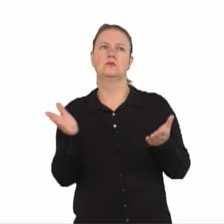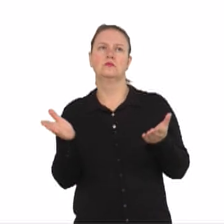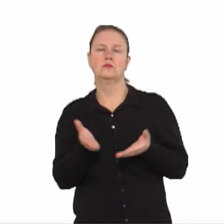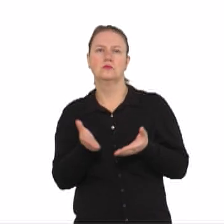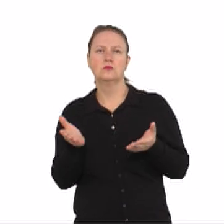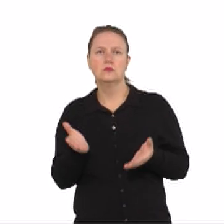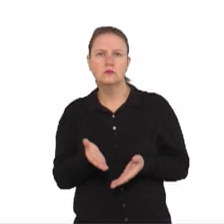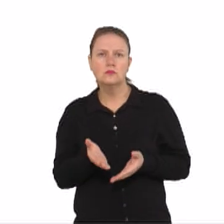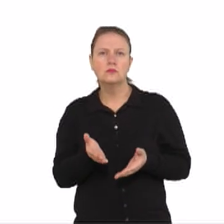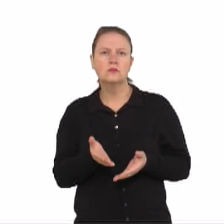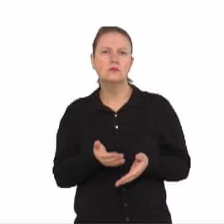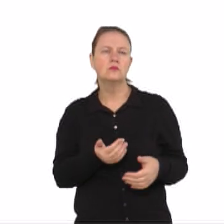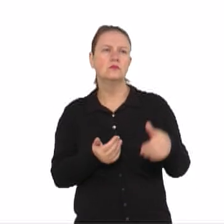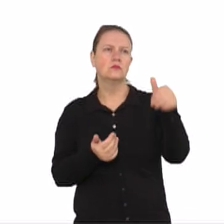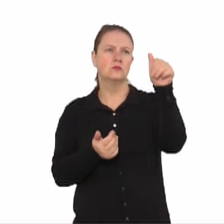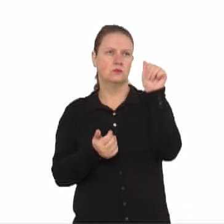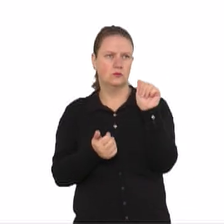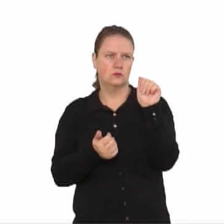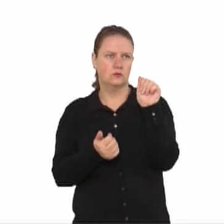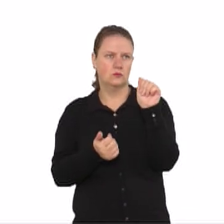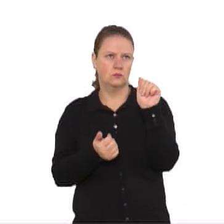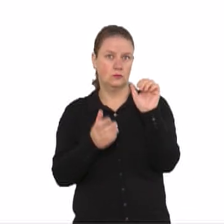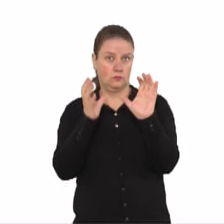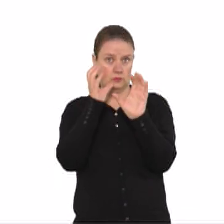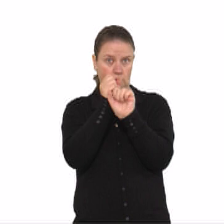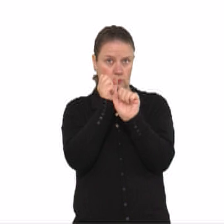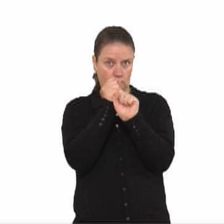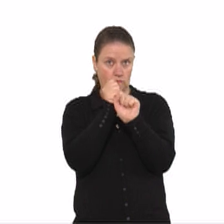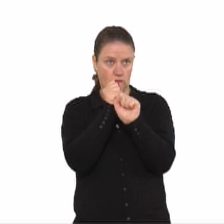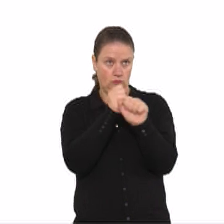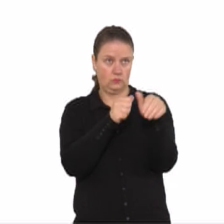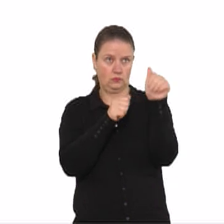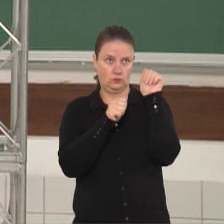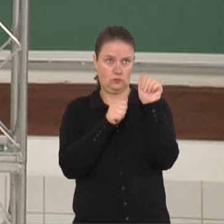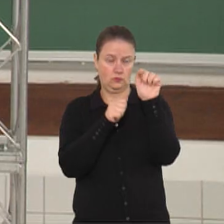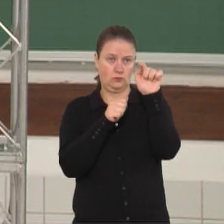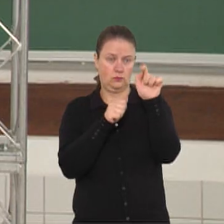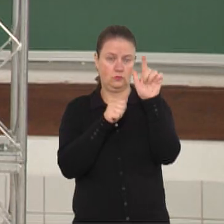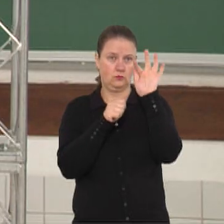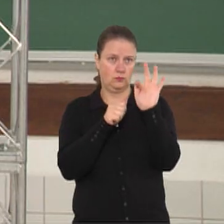menos 4. Então, 3x² menos 2x mais 1. Vamos fazer no quadro.